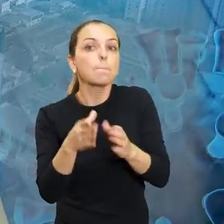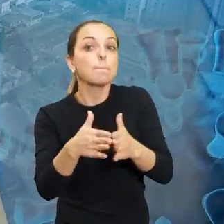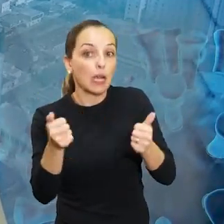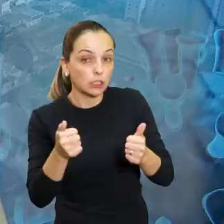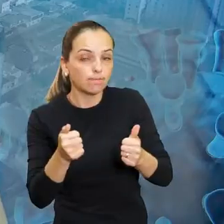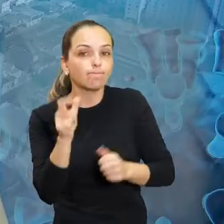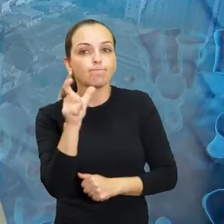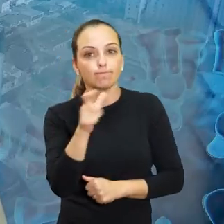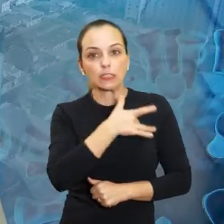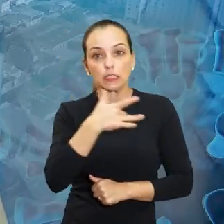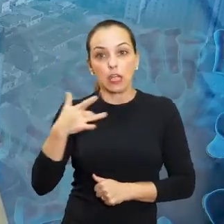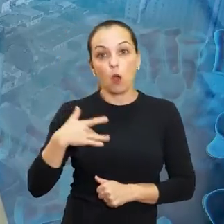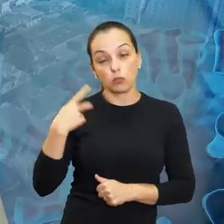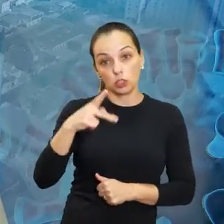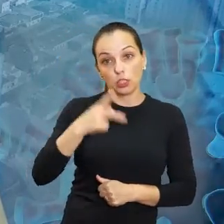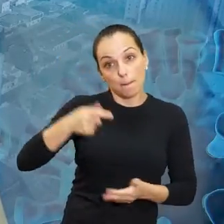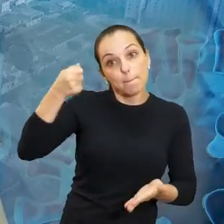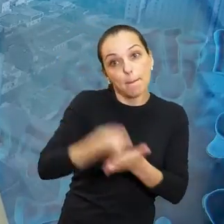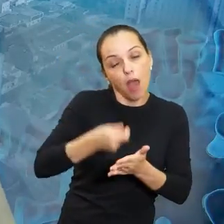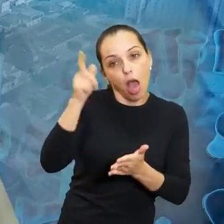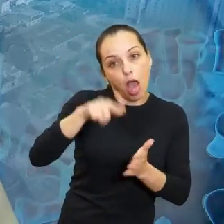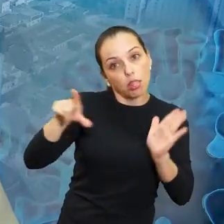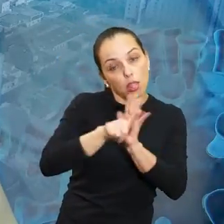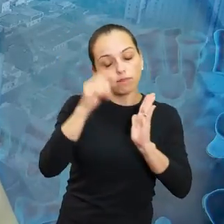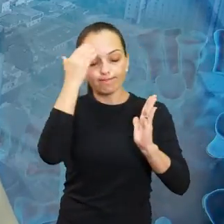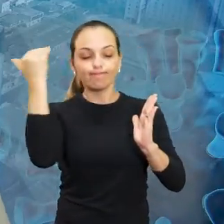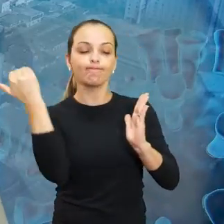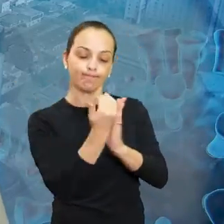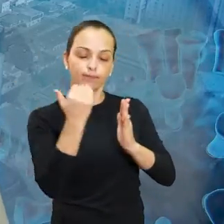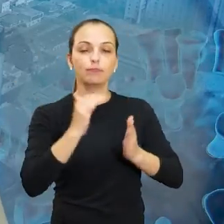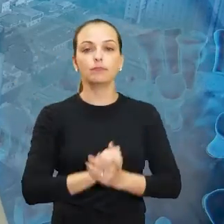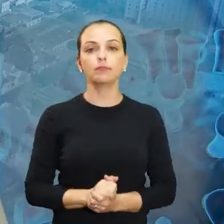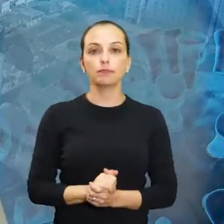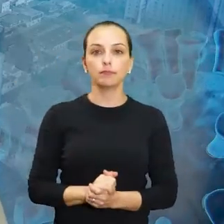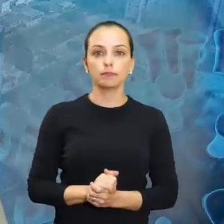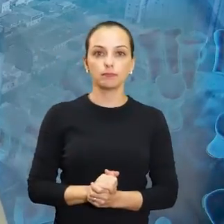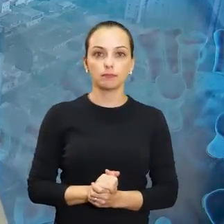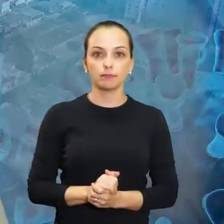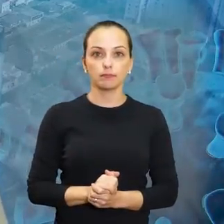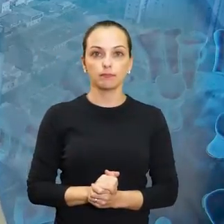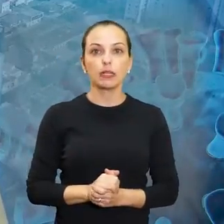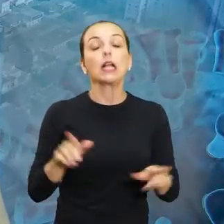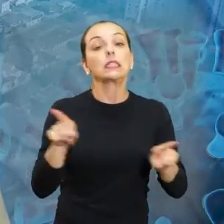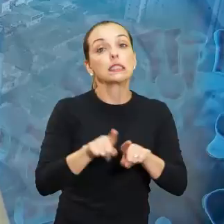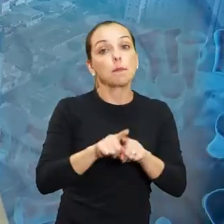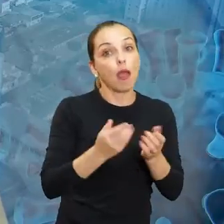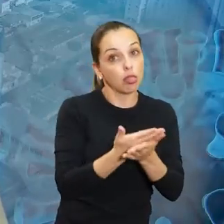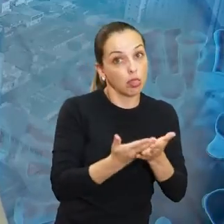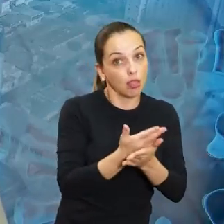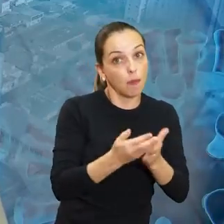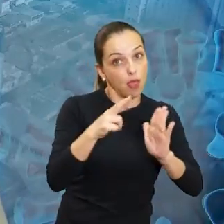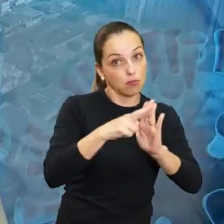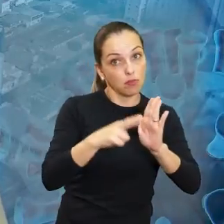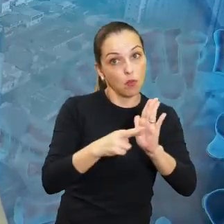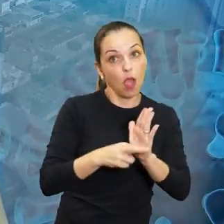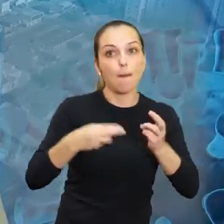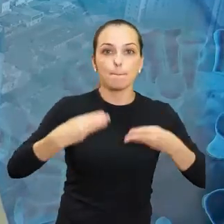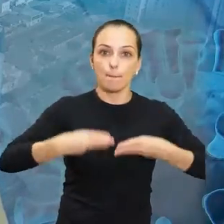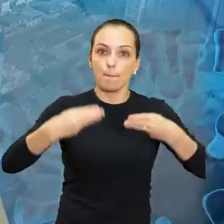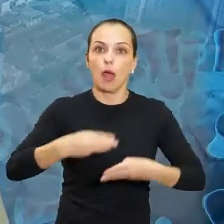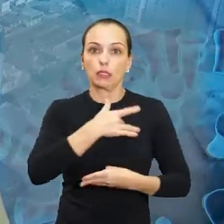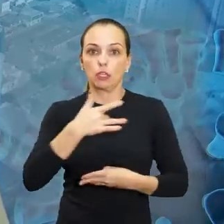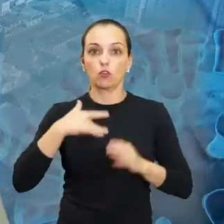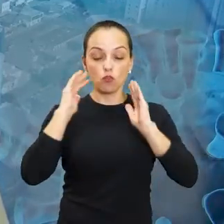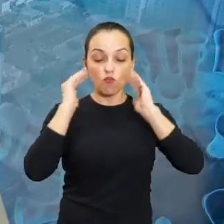o teste para a detecção do coronavírus sempre que indicado por um médico. O seu plano é obrigado ainda a cobrir o